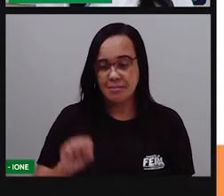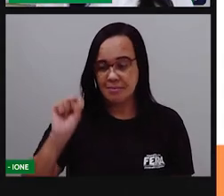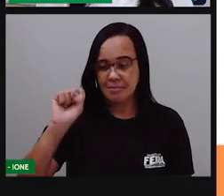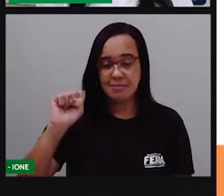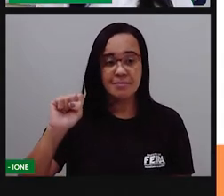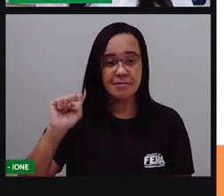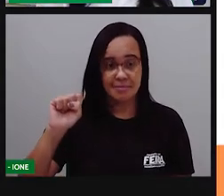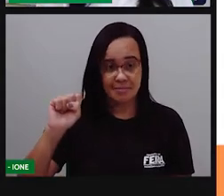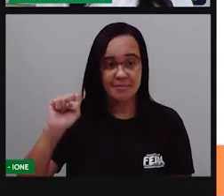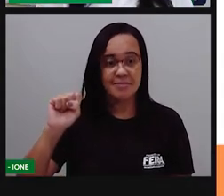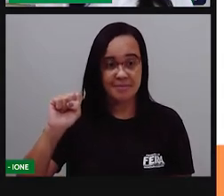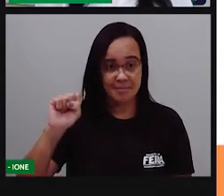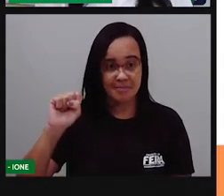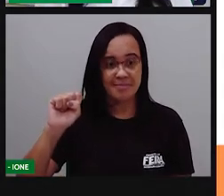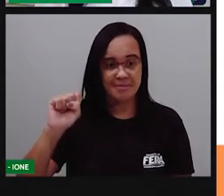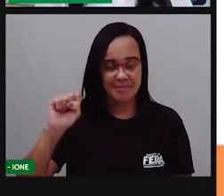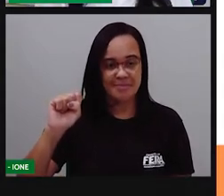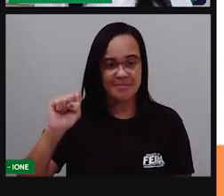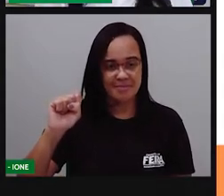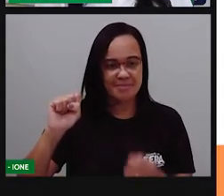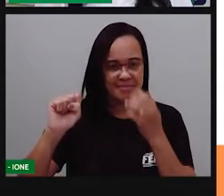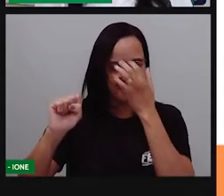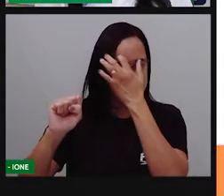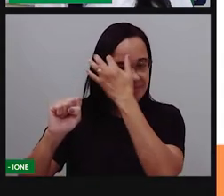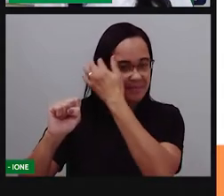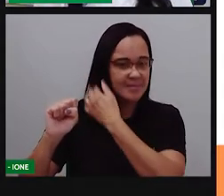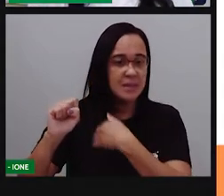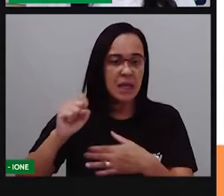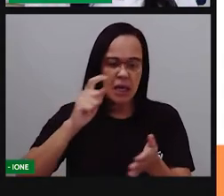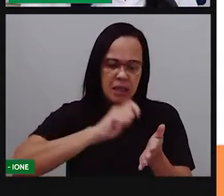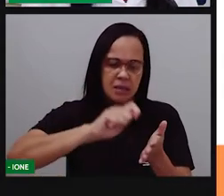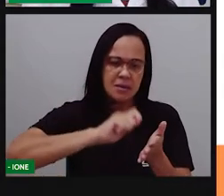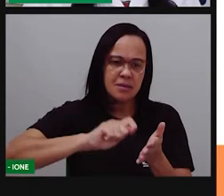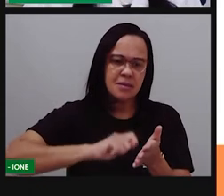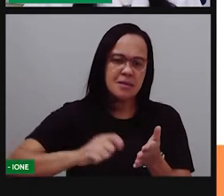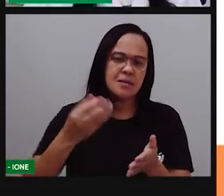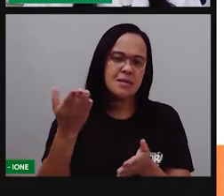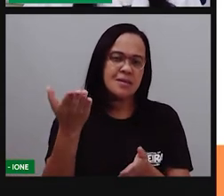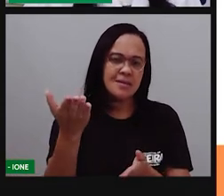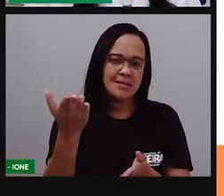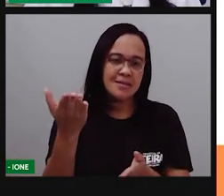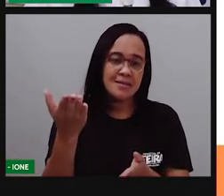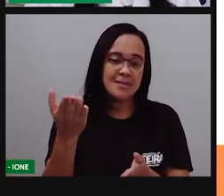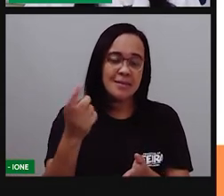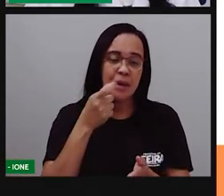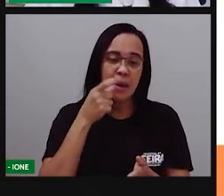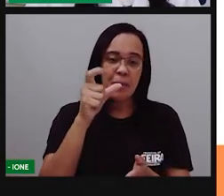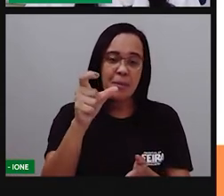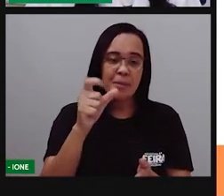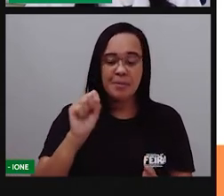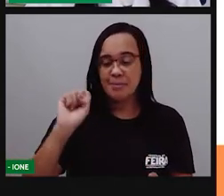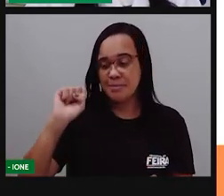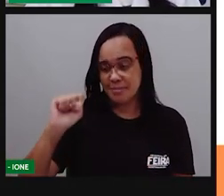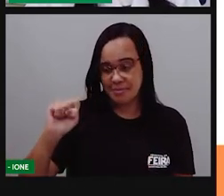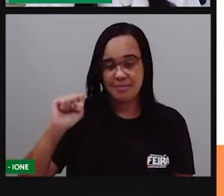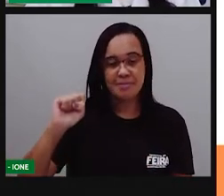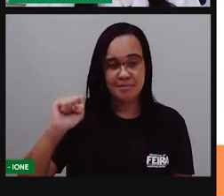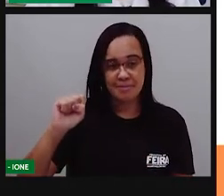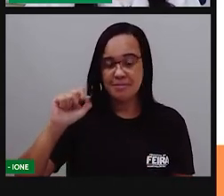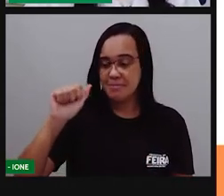e com a letra C Olha como a gente escreve Oi ó Ah tá